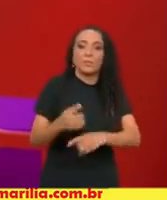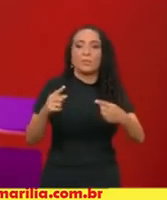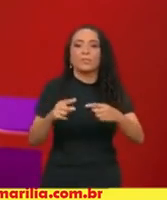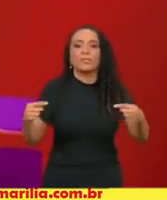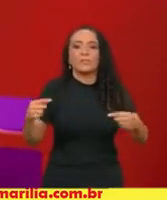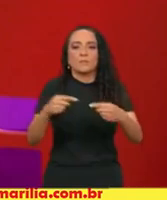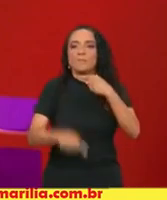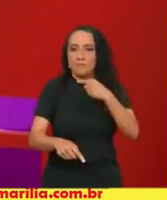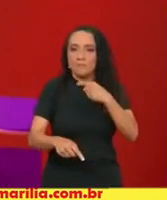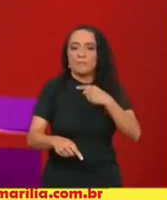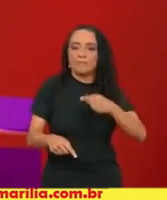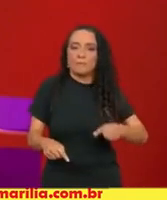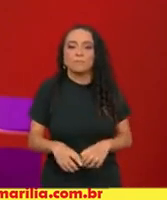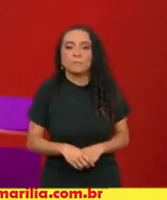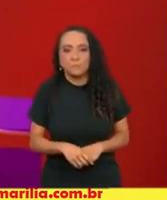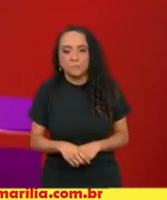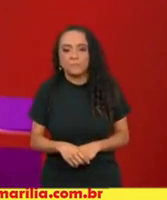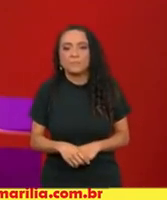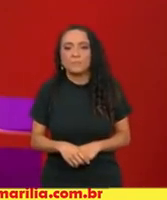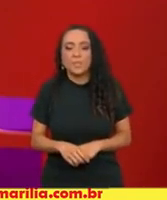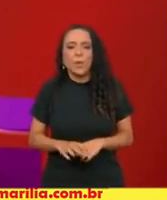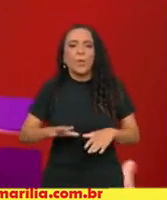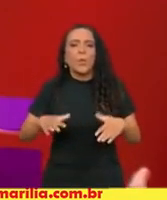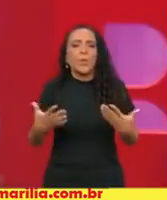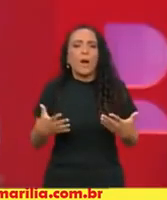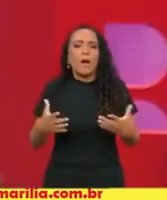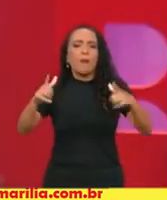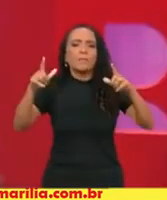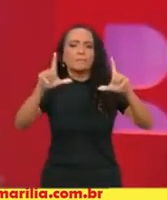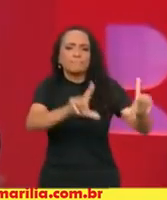evidente, só poderiam entrar em rota de colisão, né? Qual foi a grande cena que